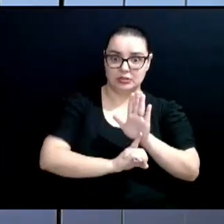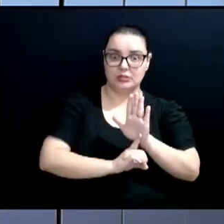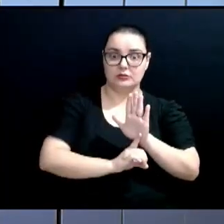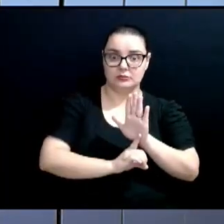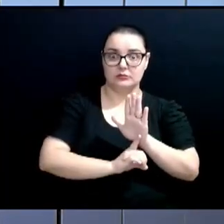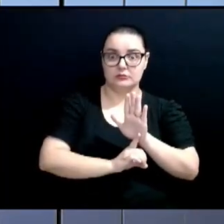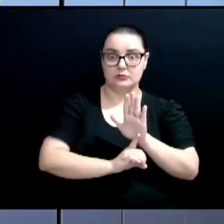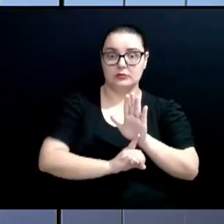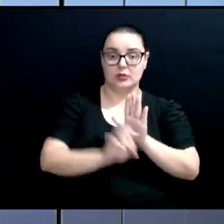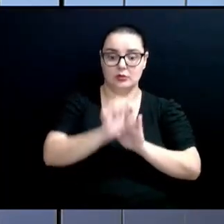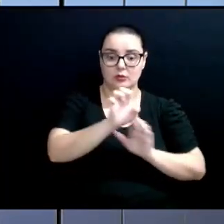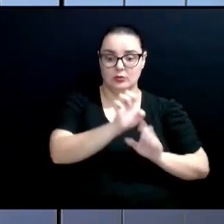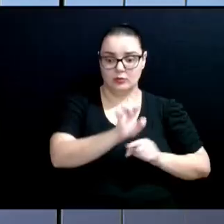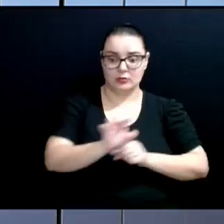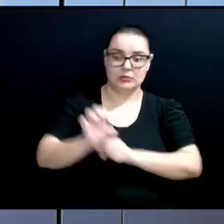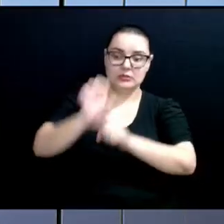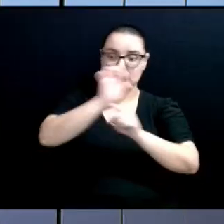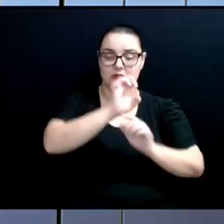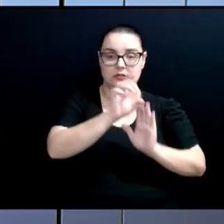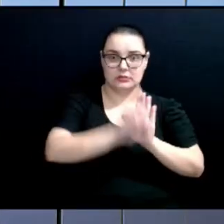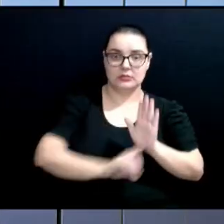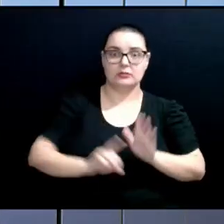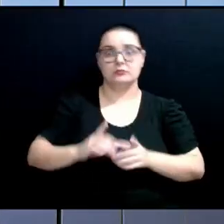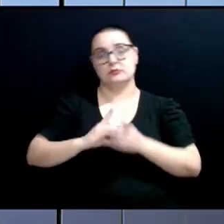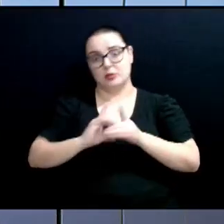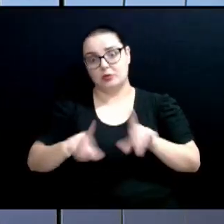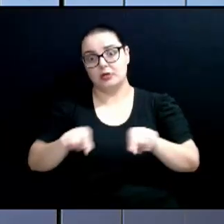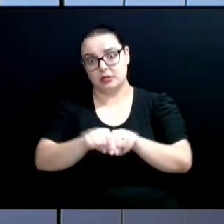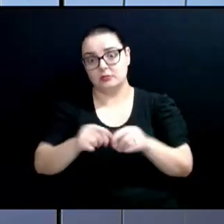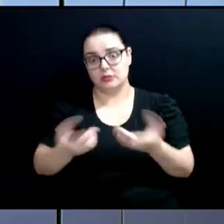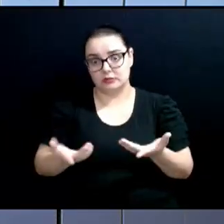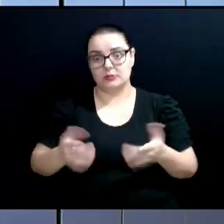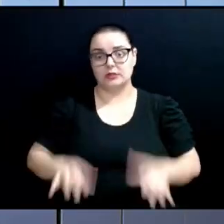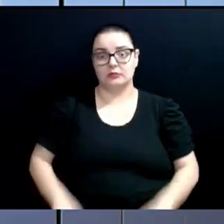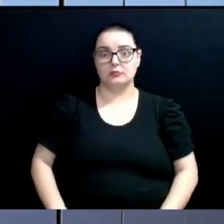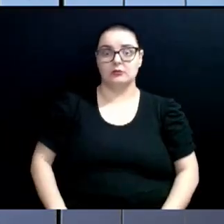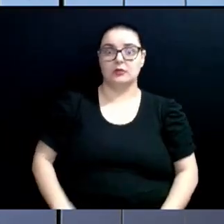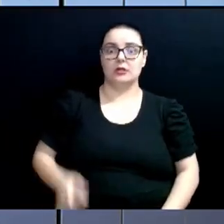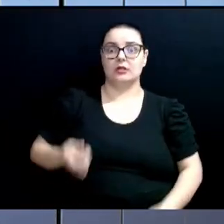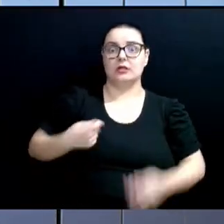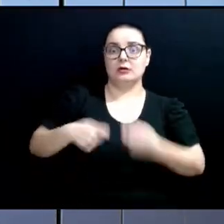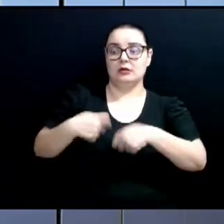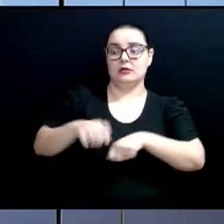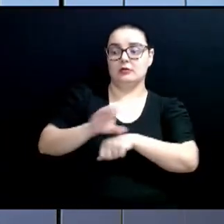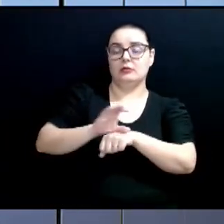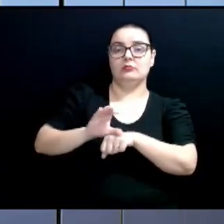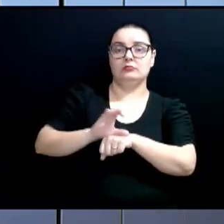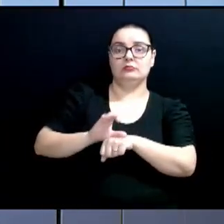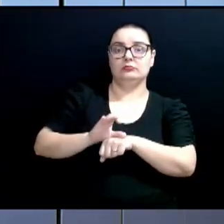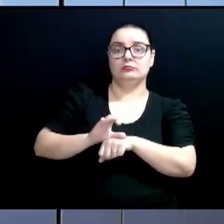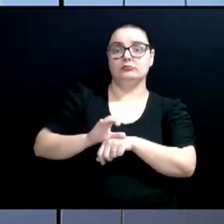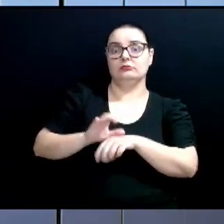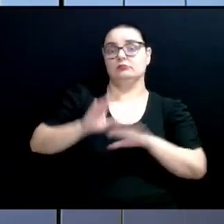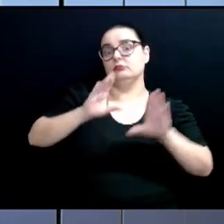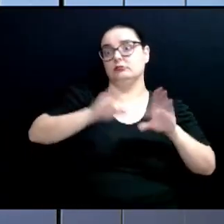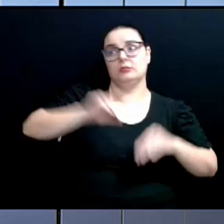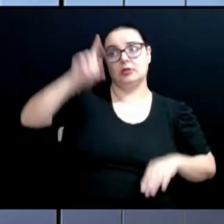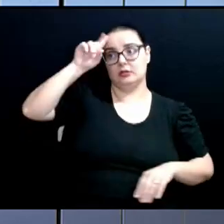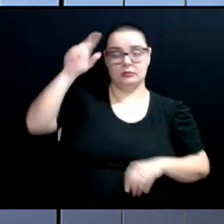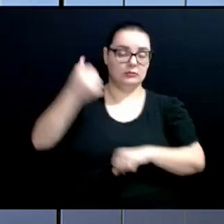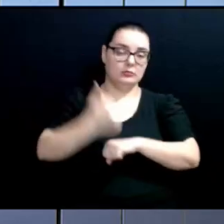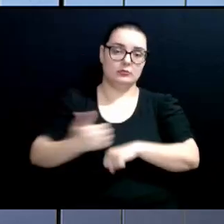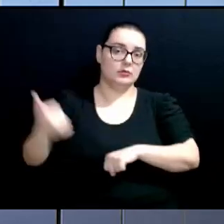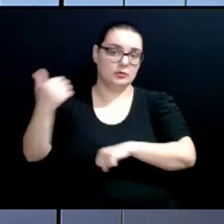democrático de direito também, que era regido por uma Constituição e, de repente, um golpe colocou